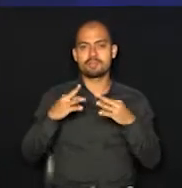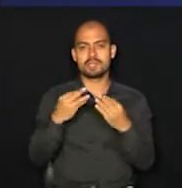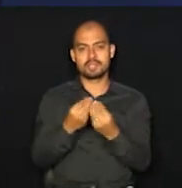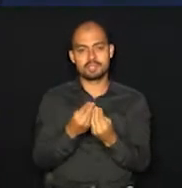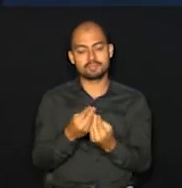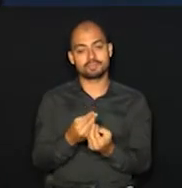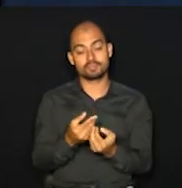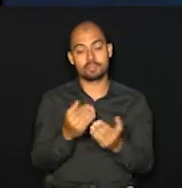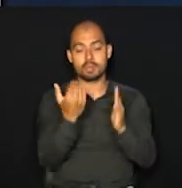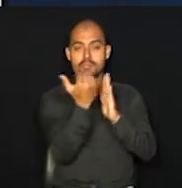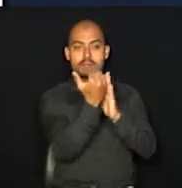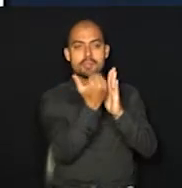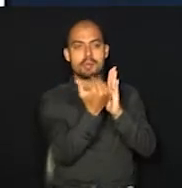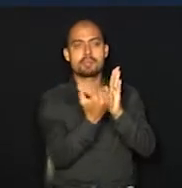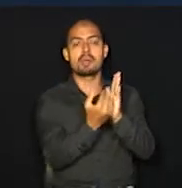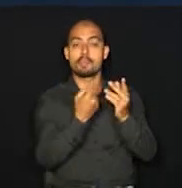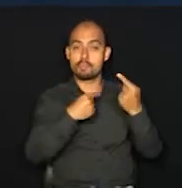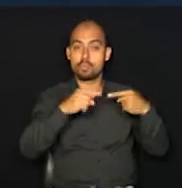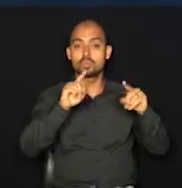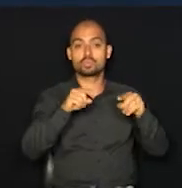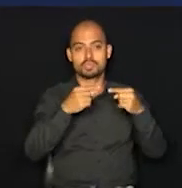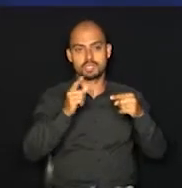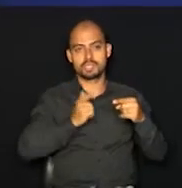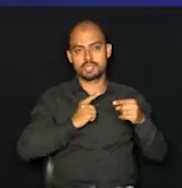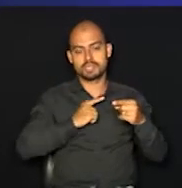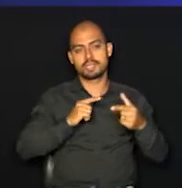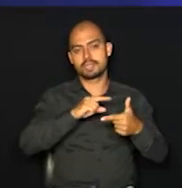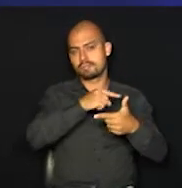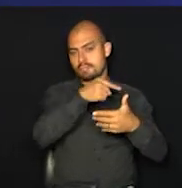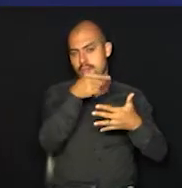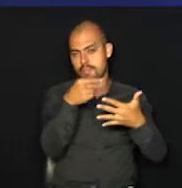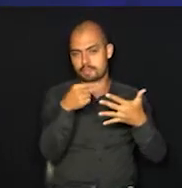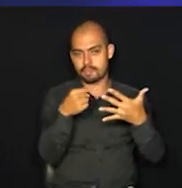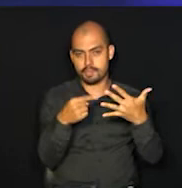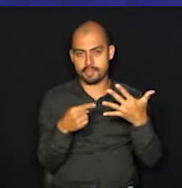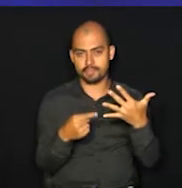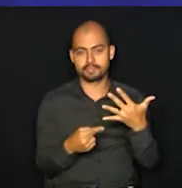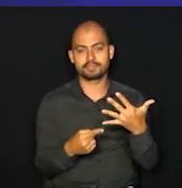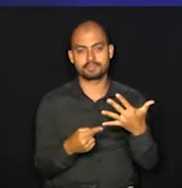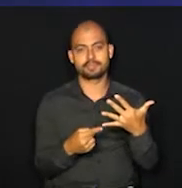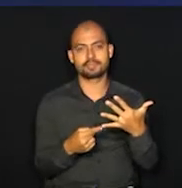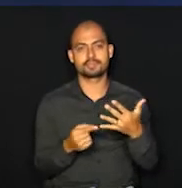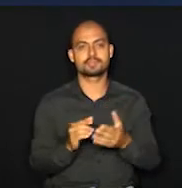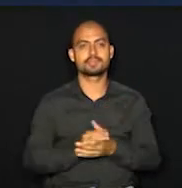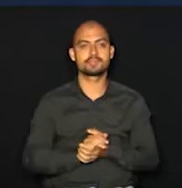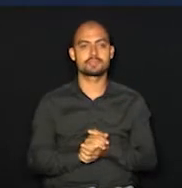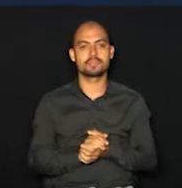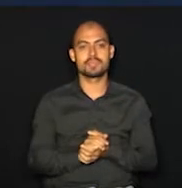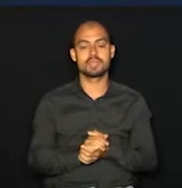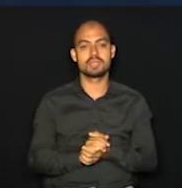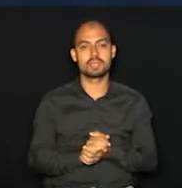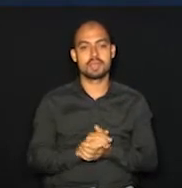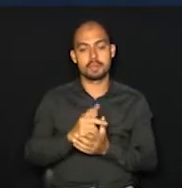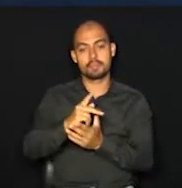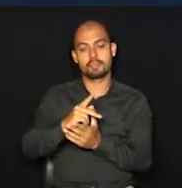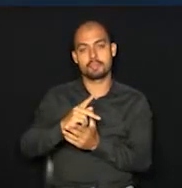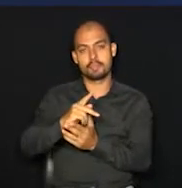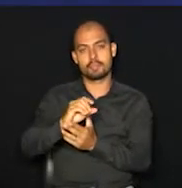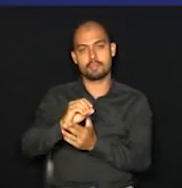Na programação, muita música com Nando Reis, Família Lima, Mestrinho e o Põe, que é pequena